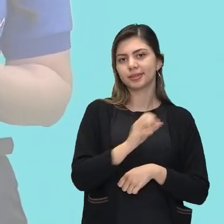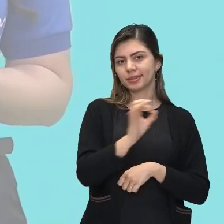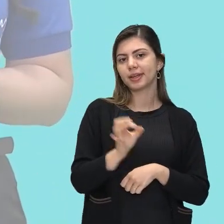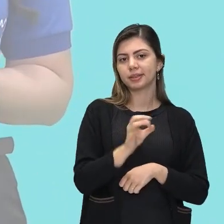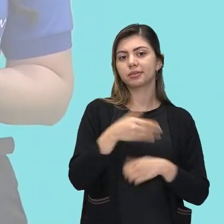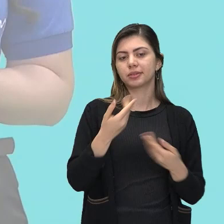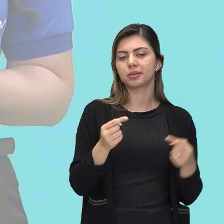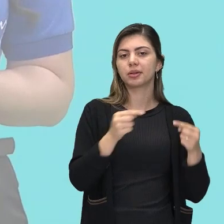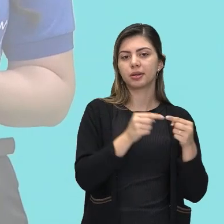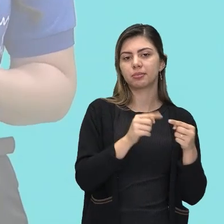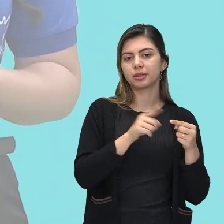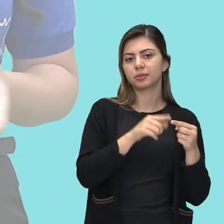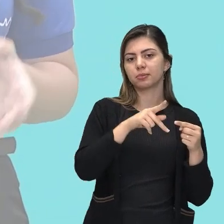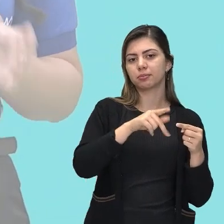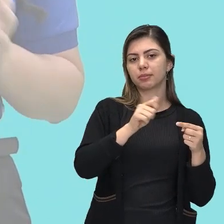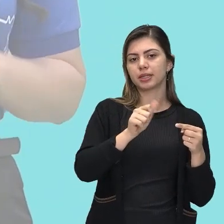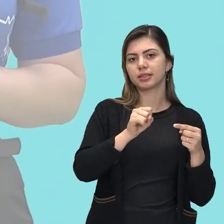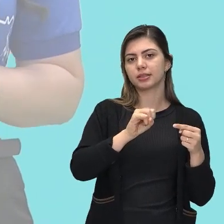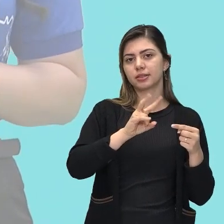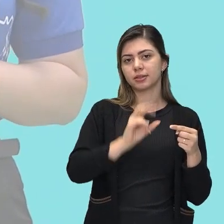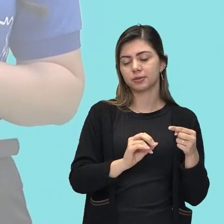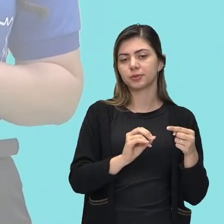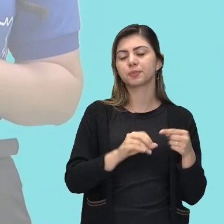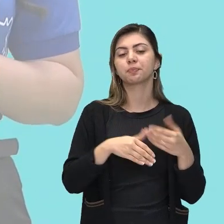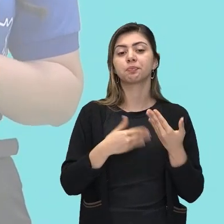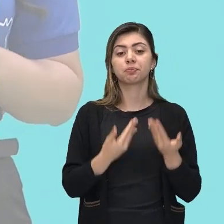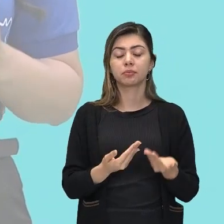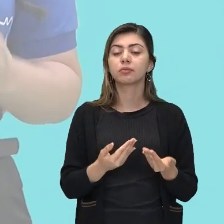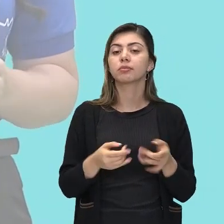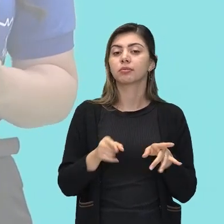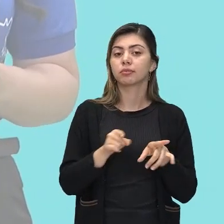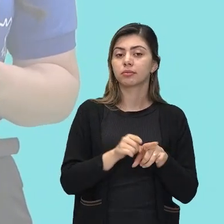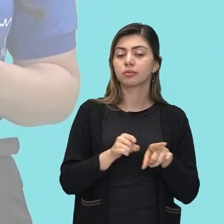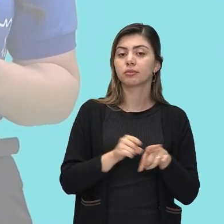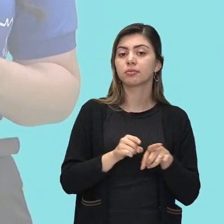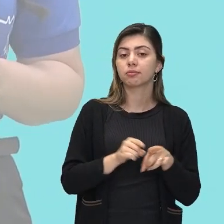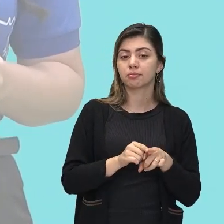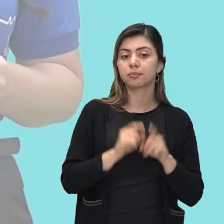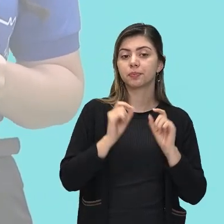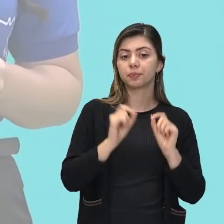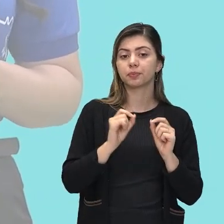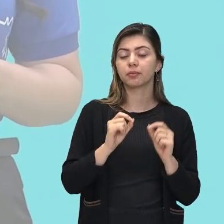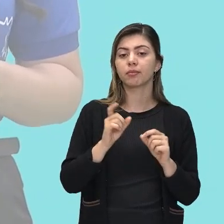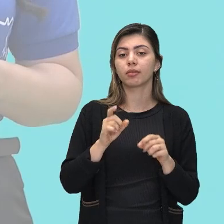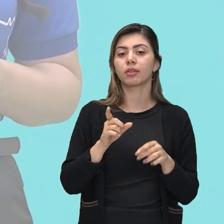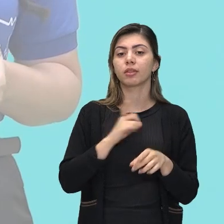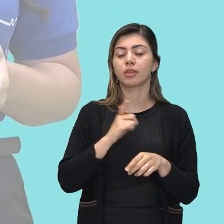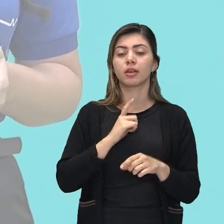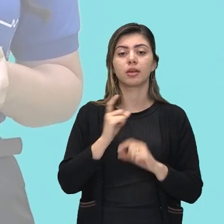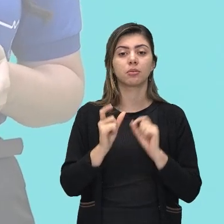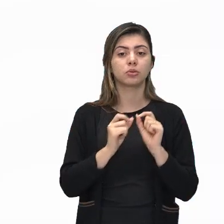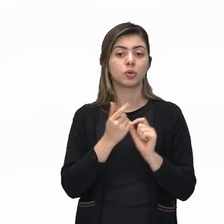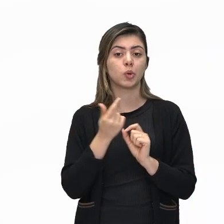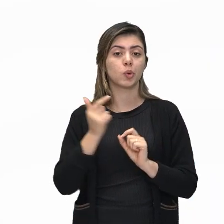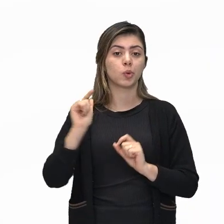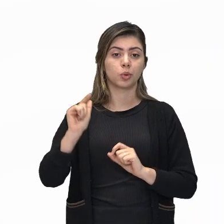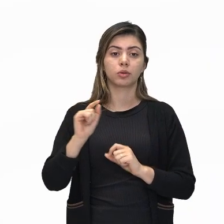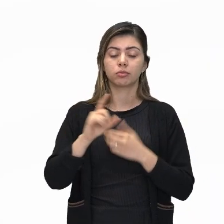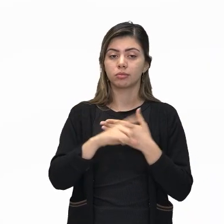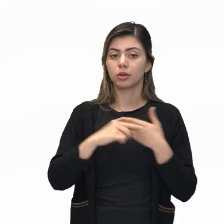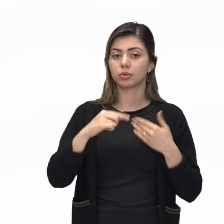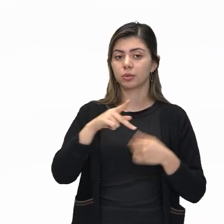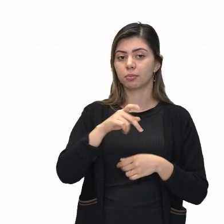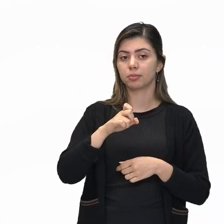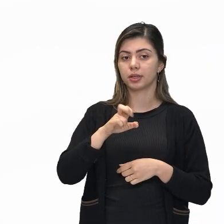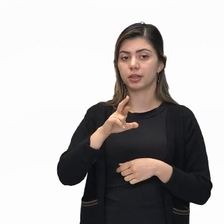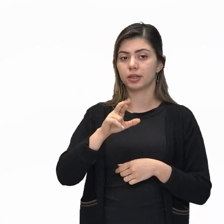movimento corporal intenso. E aliada a essa questão do lazer passivo, temos a contribuição aí de Pereira, como vocês vão